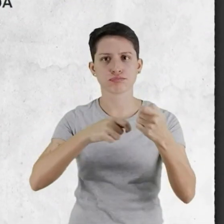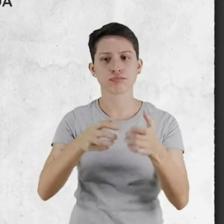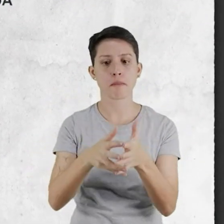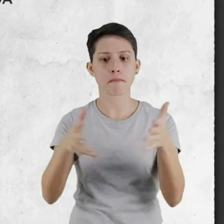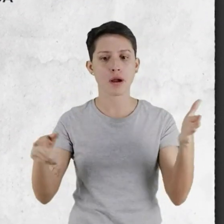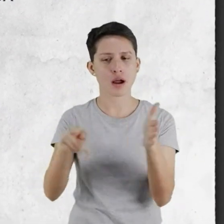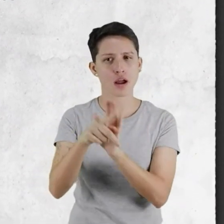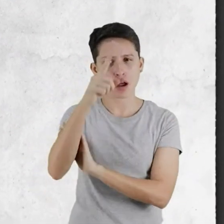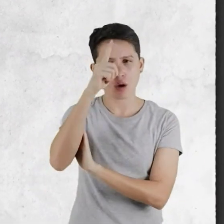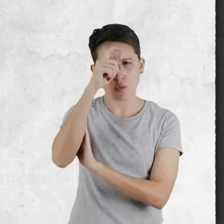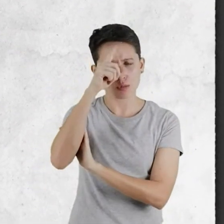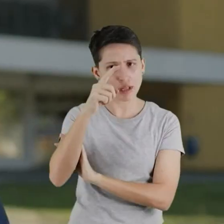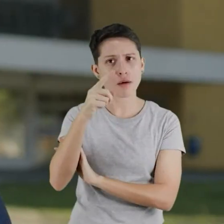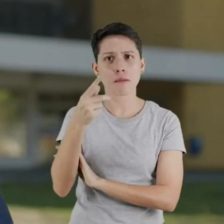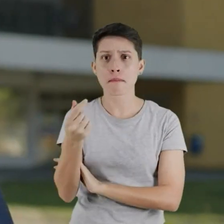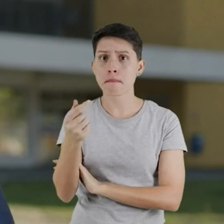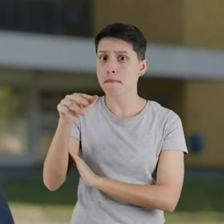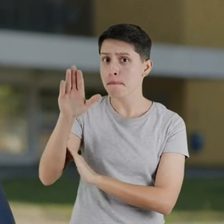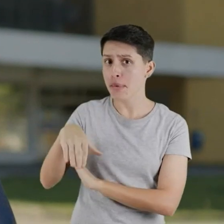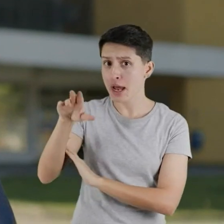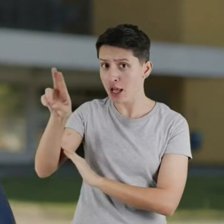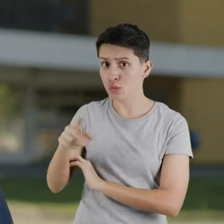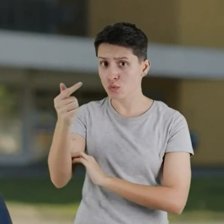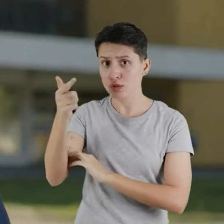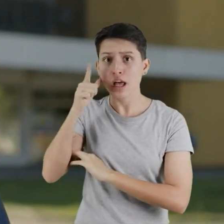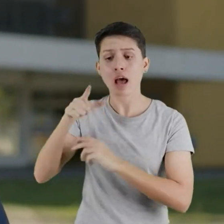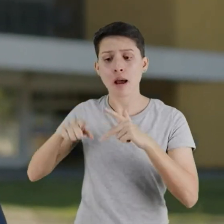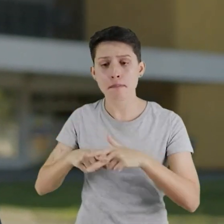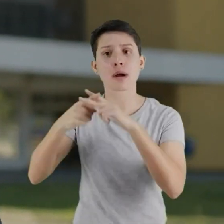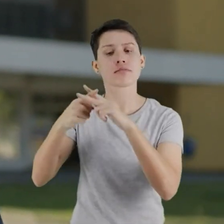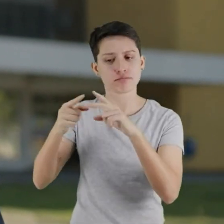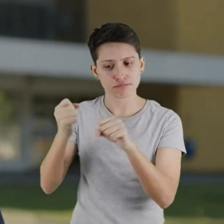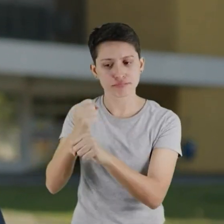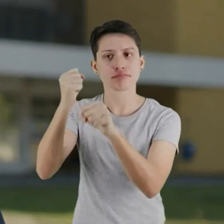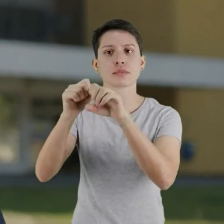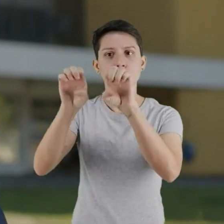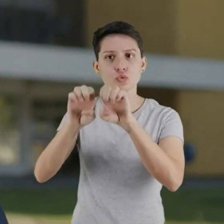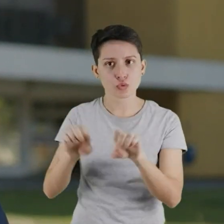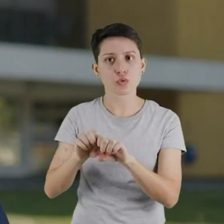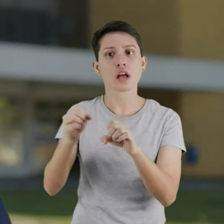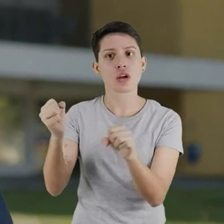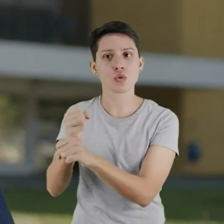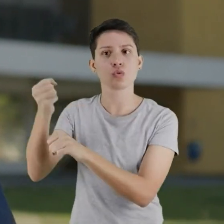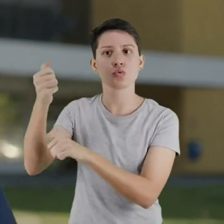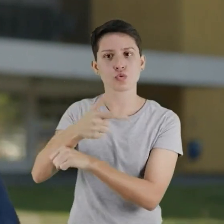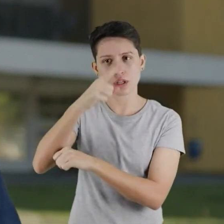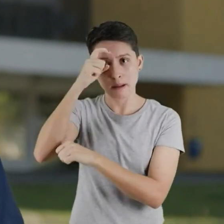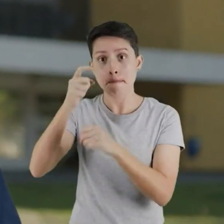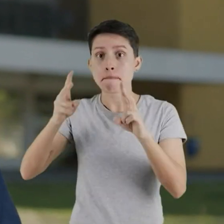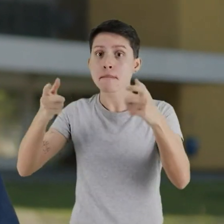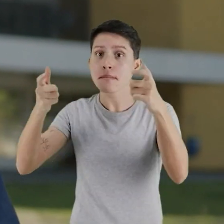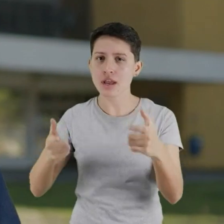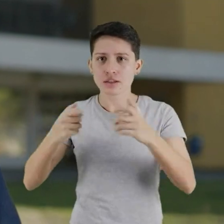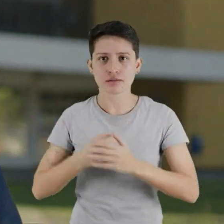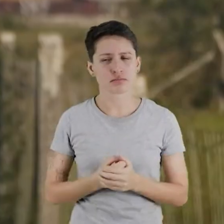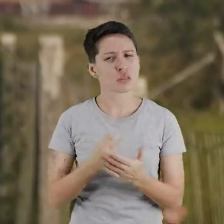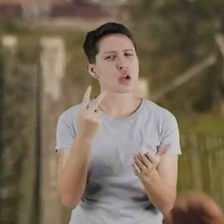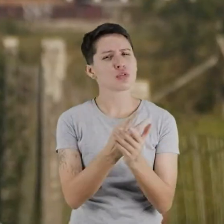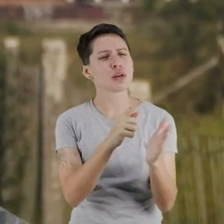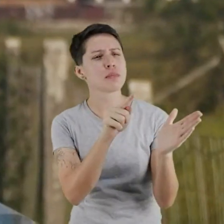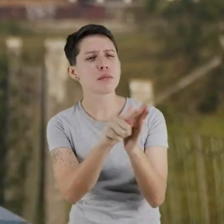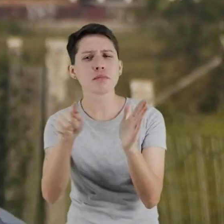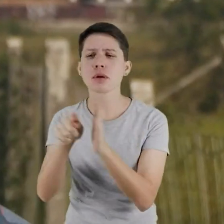administrar uma unidade hospitalar. Seria mais barato usar o dinheiro para reformar a UPA Sul e construir um novo hospital no mesmo local.